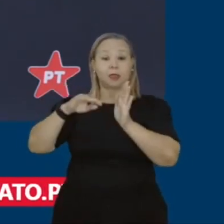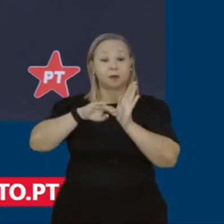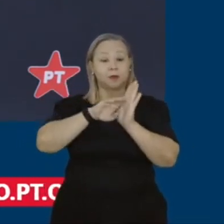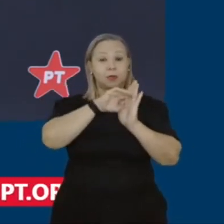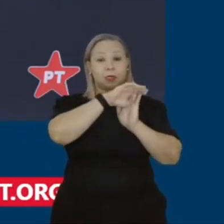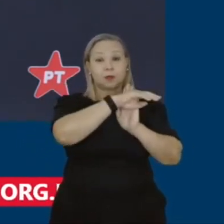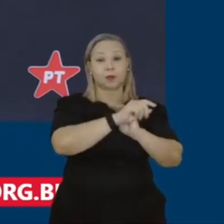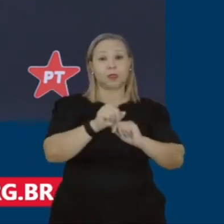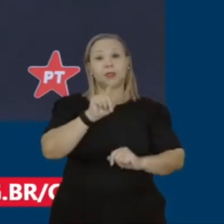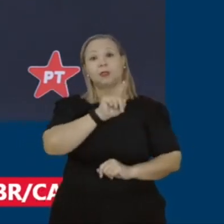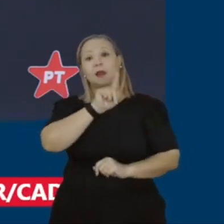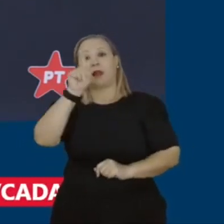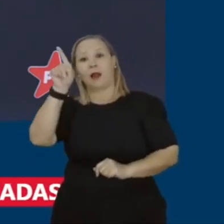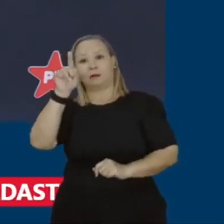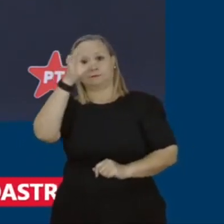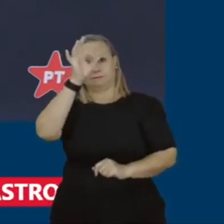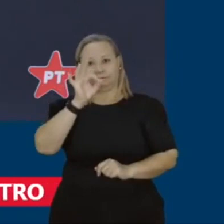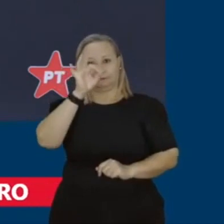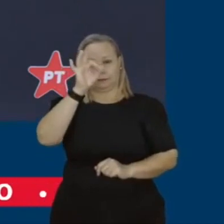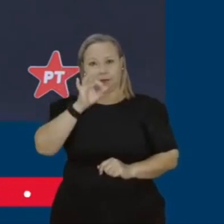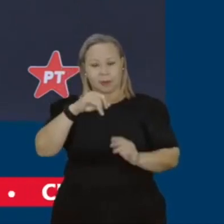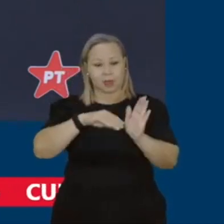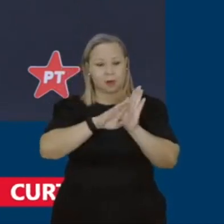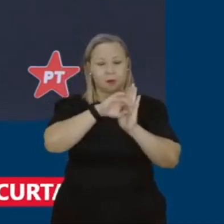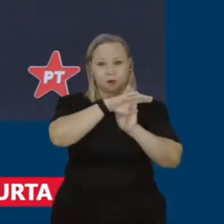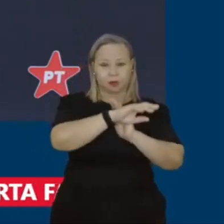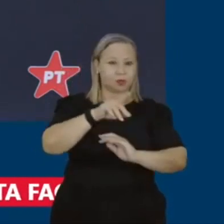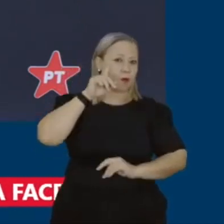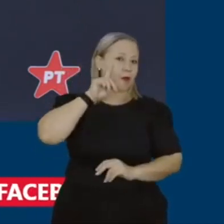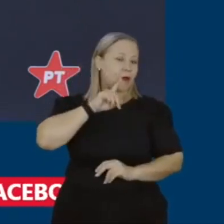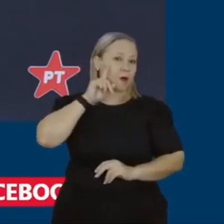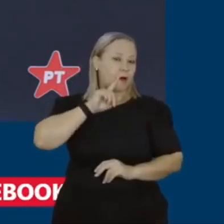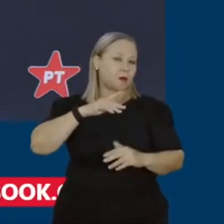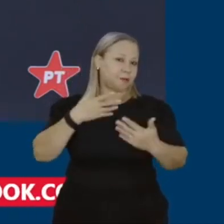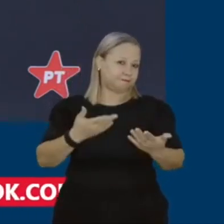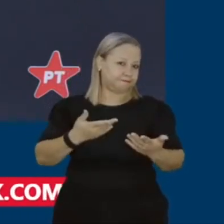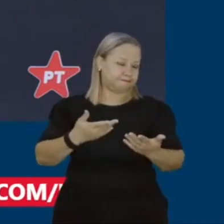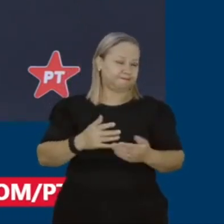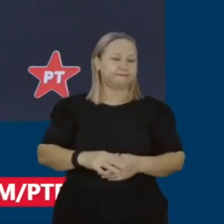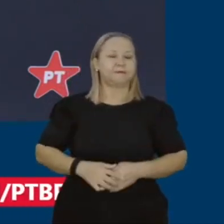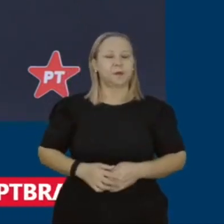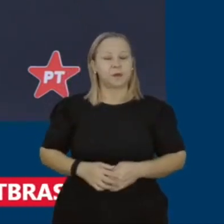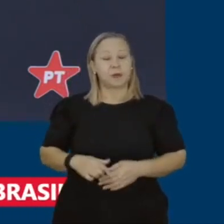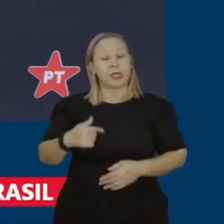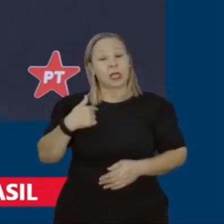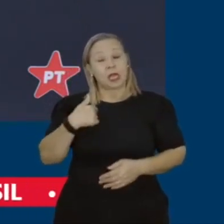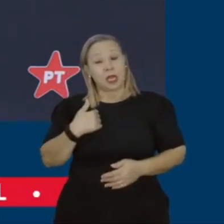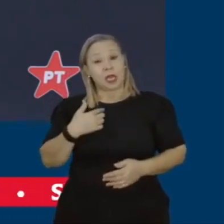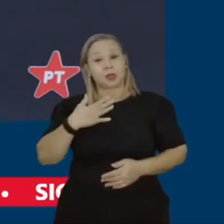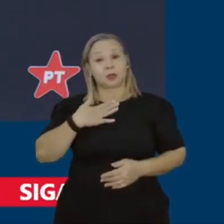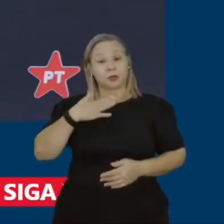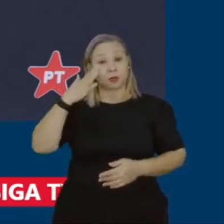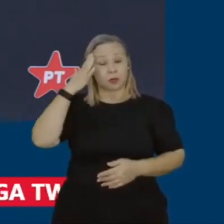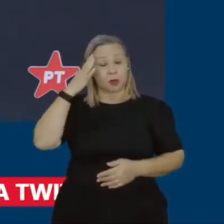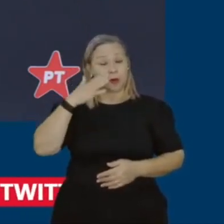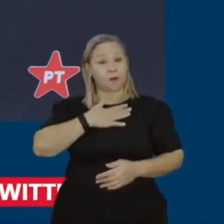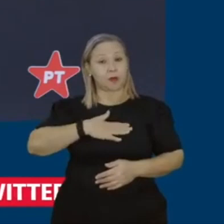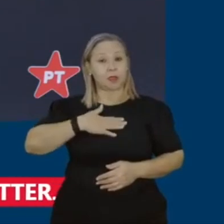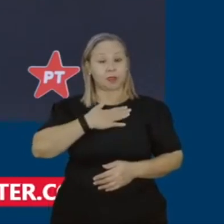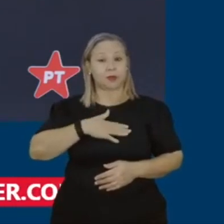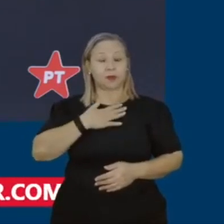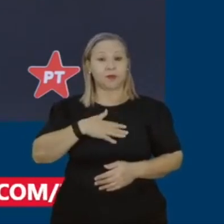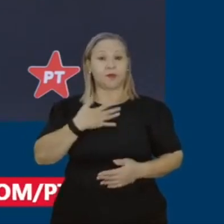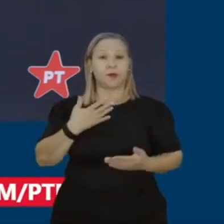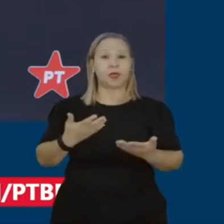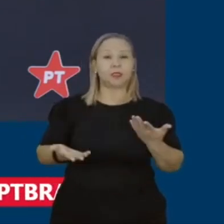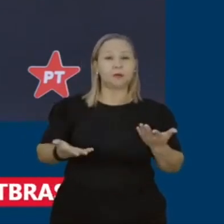tem razão, nós temos que dar um jeito nisso. Agora, eu me contento e fico satisfeito com a moderação